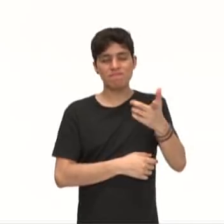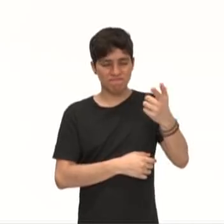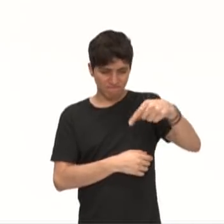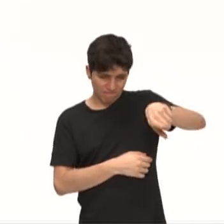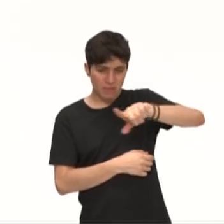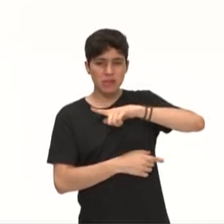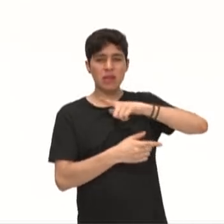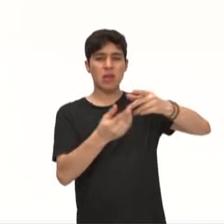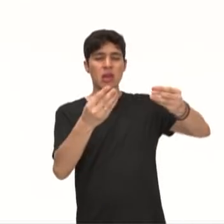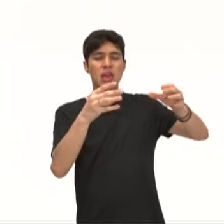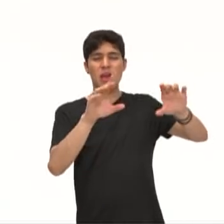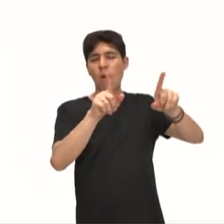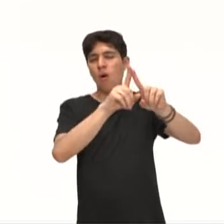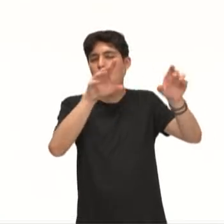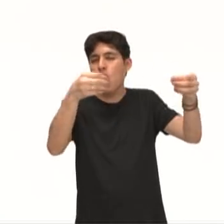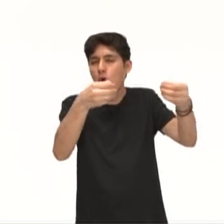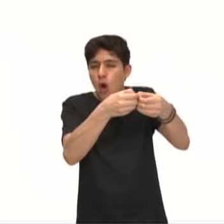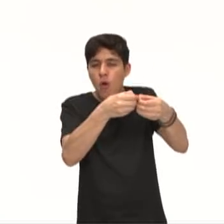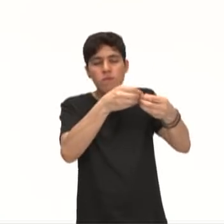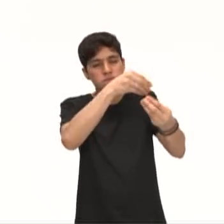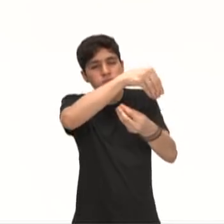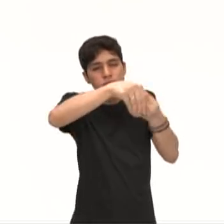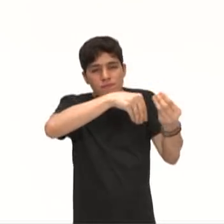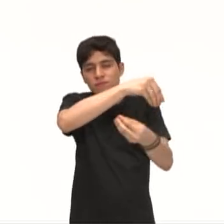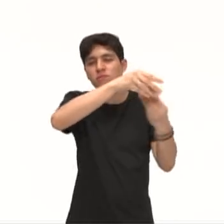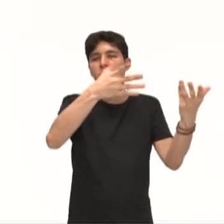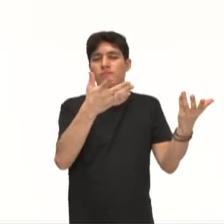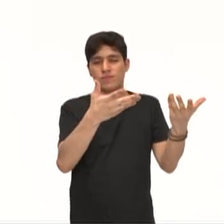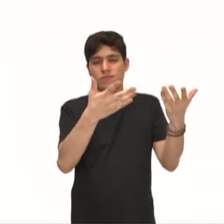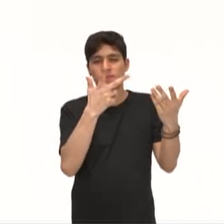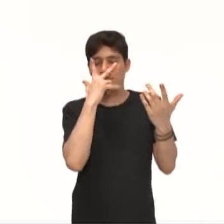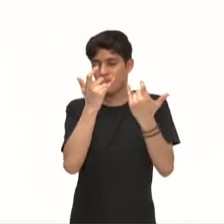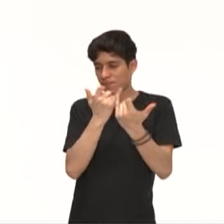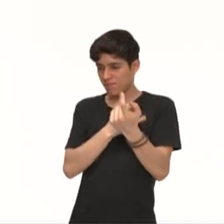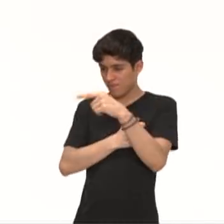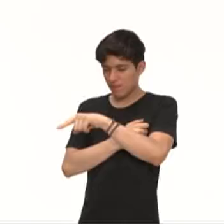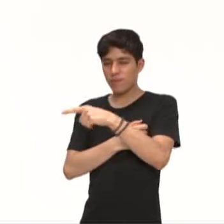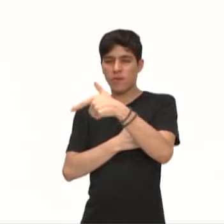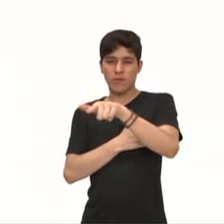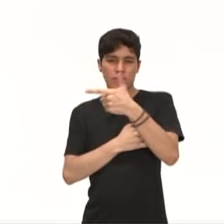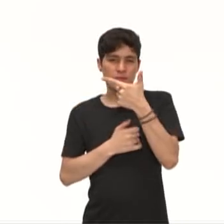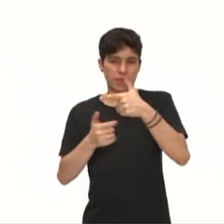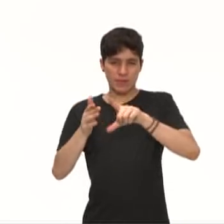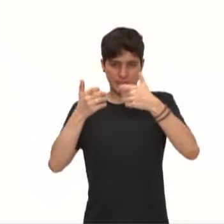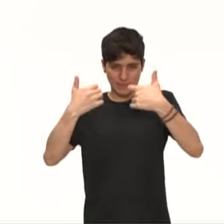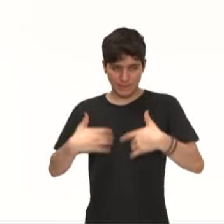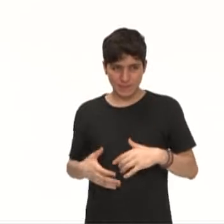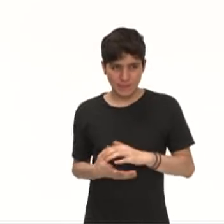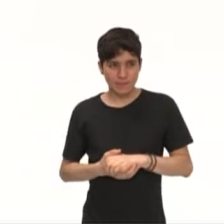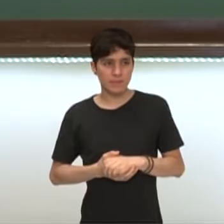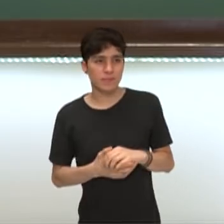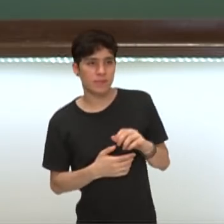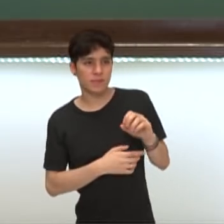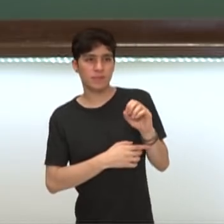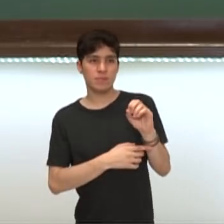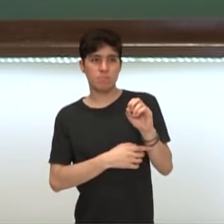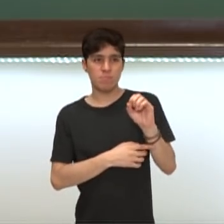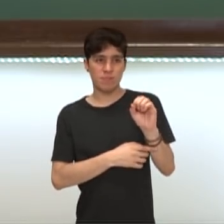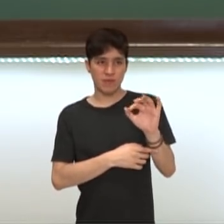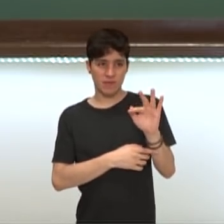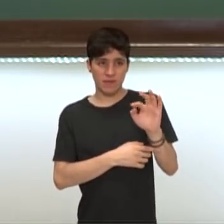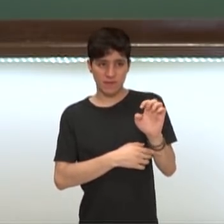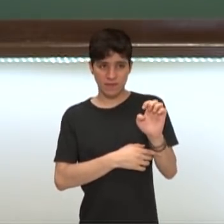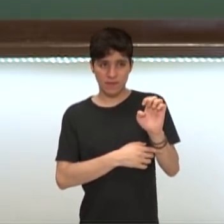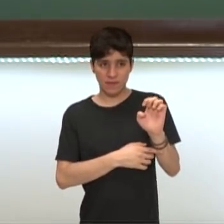também é um composto que tem uma função ali semelhante ao do carbonato de cálcio. Sulfato de ferro, tratamento de